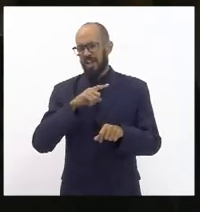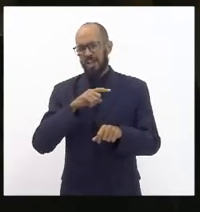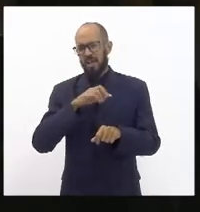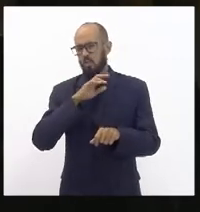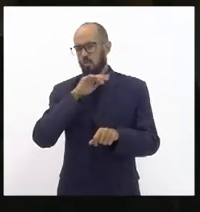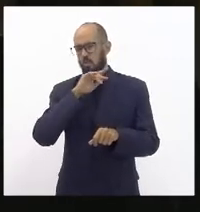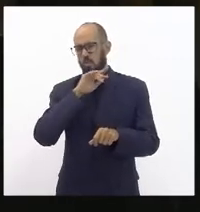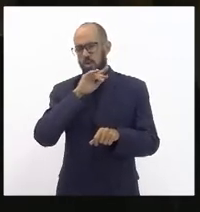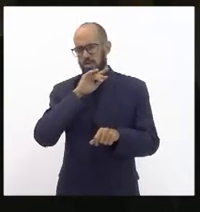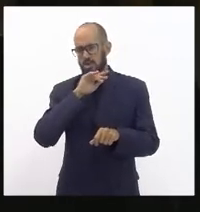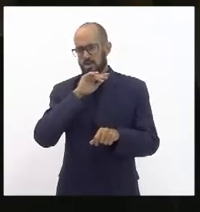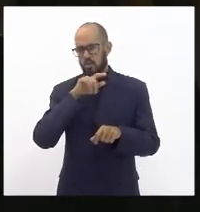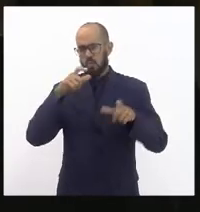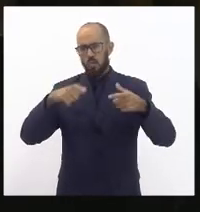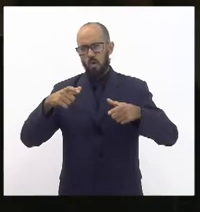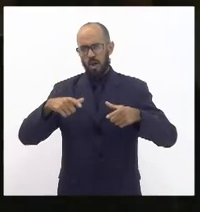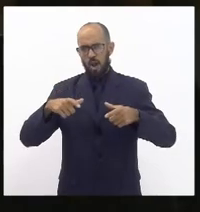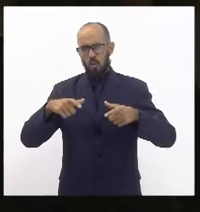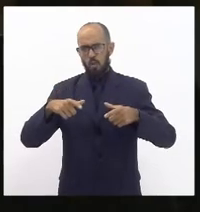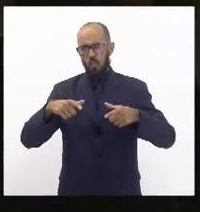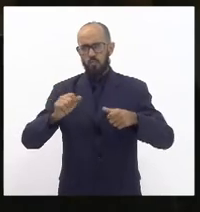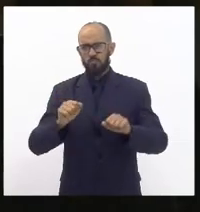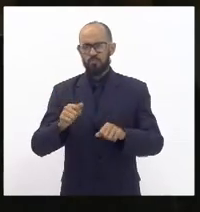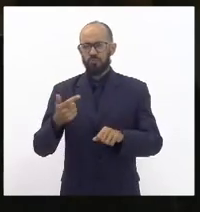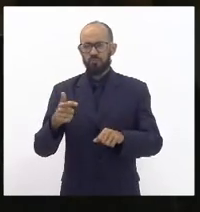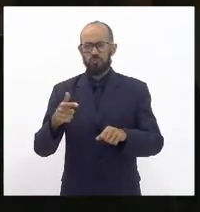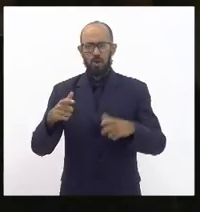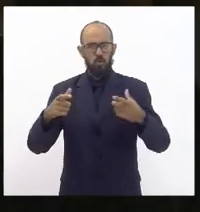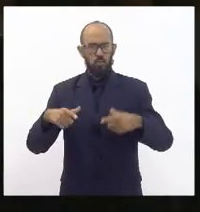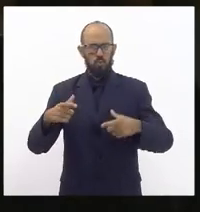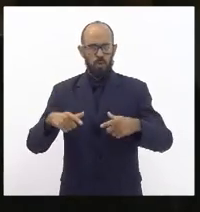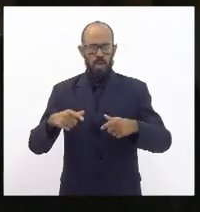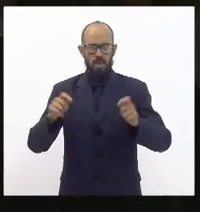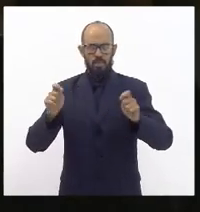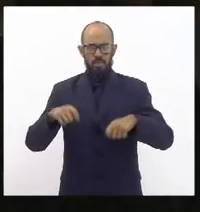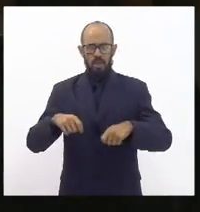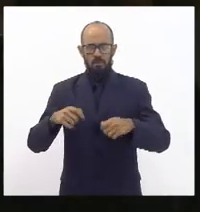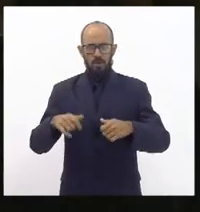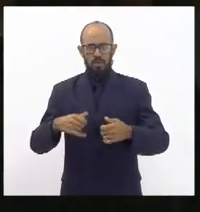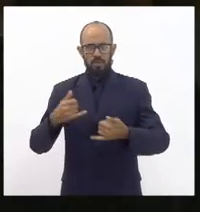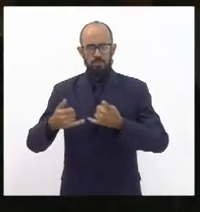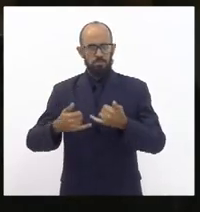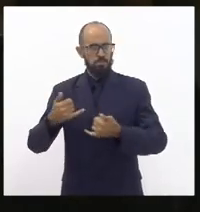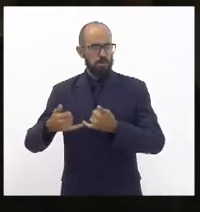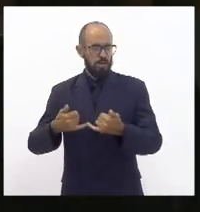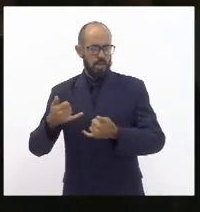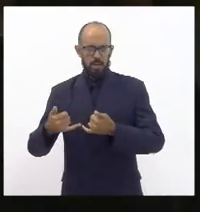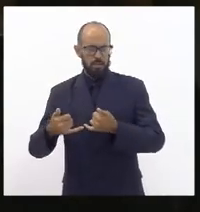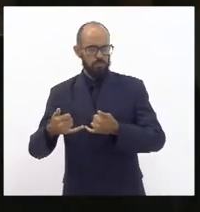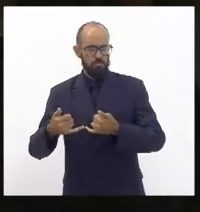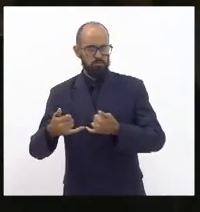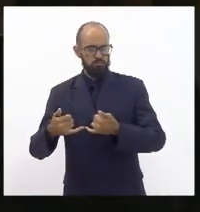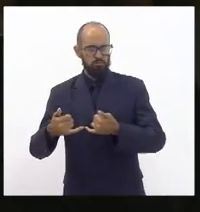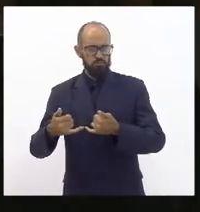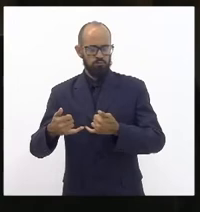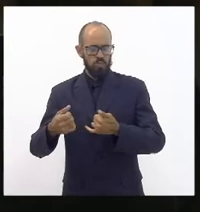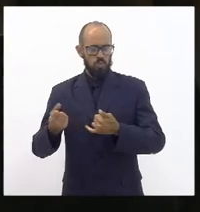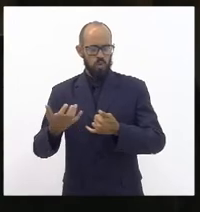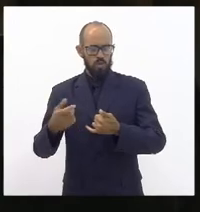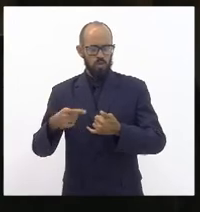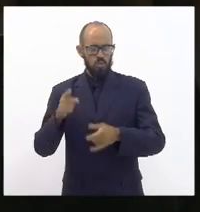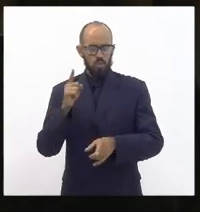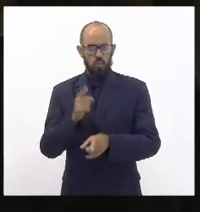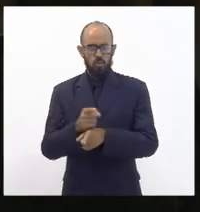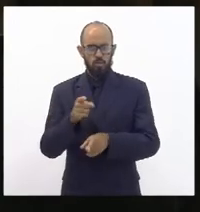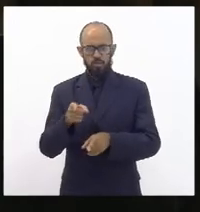lá as crianças não têm um espaço aonde elas possam ter as suas recriações quando eu cheguei